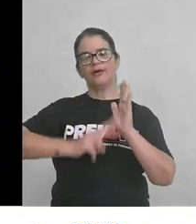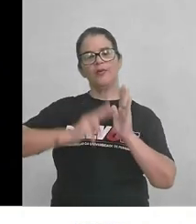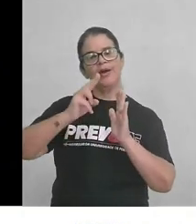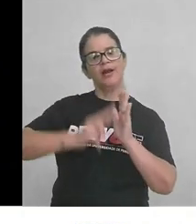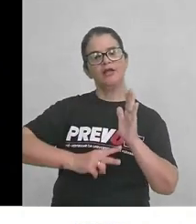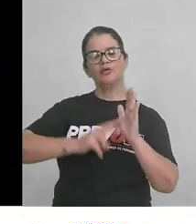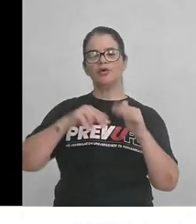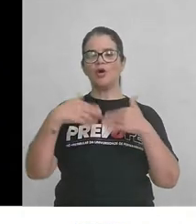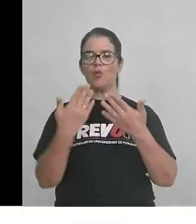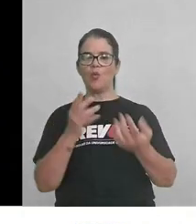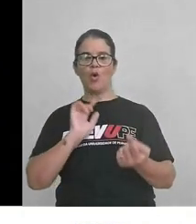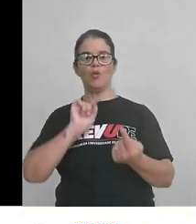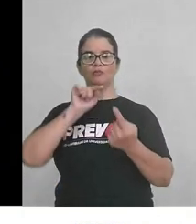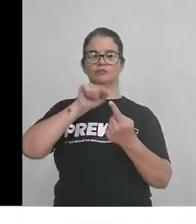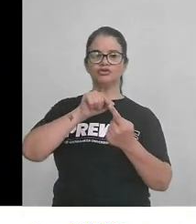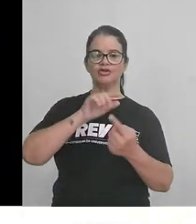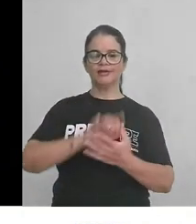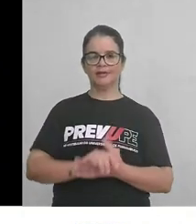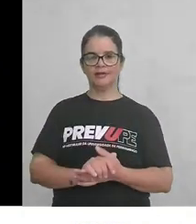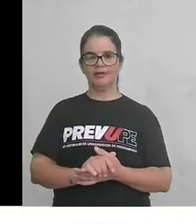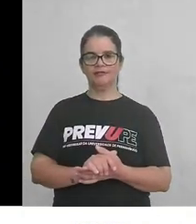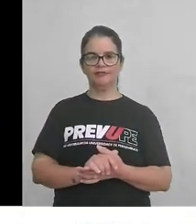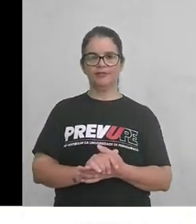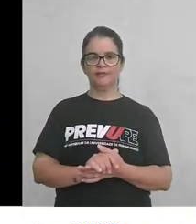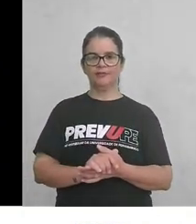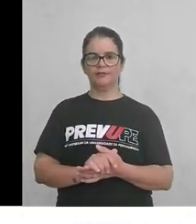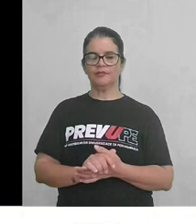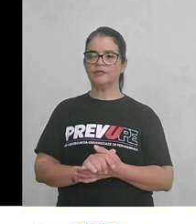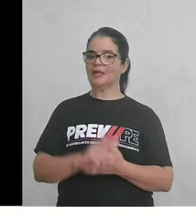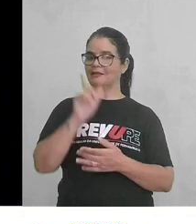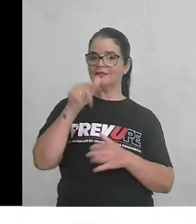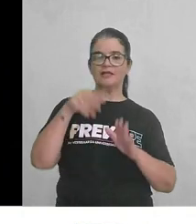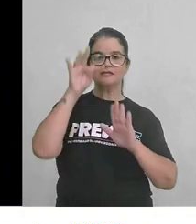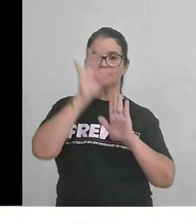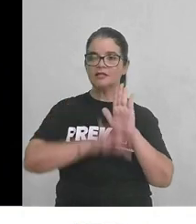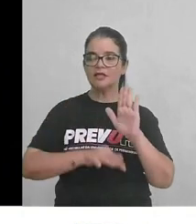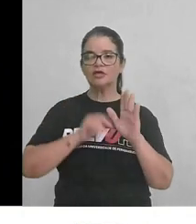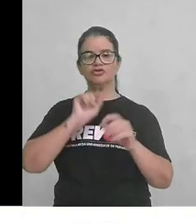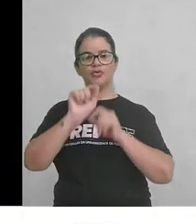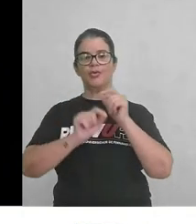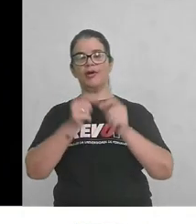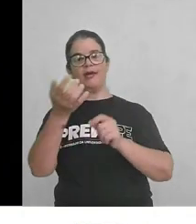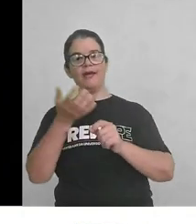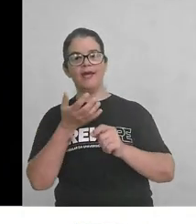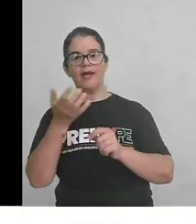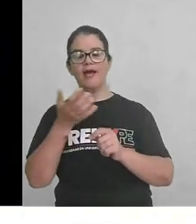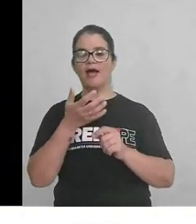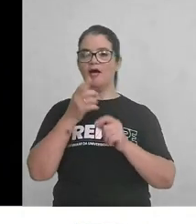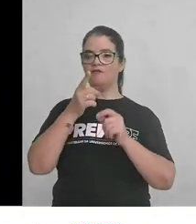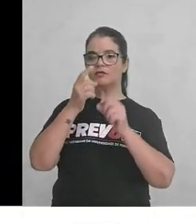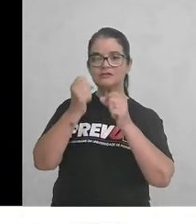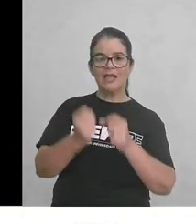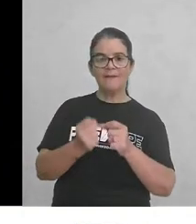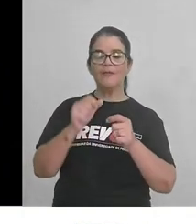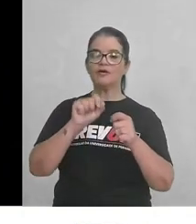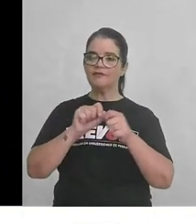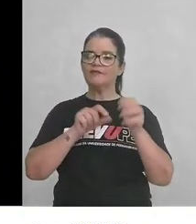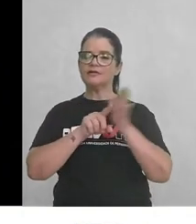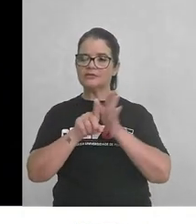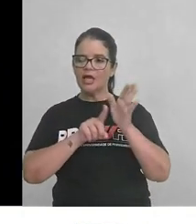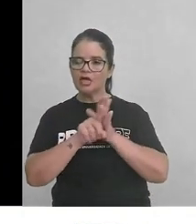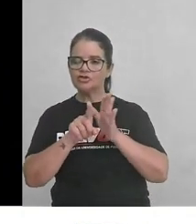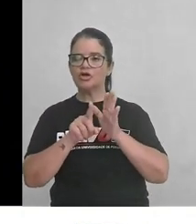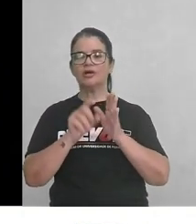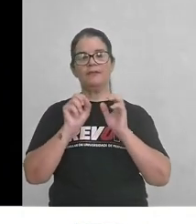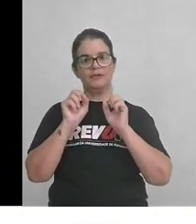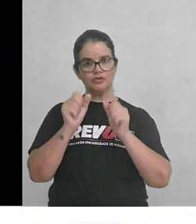texto, o que é que ele quer. Você pode fazer esses questionamentos, ok? Então, nós vamos